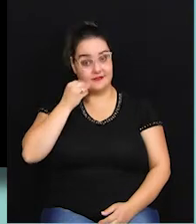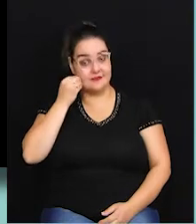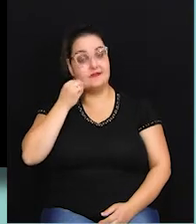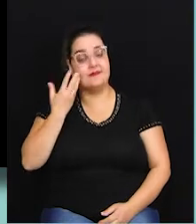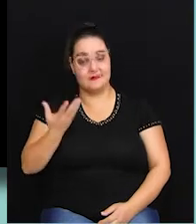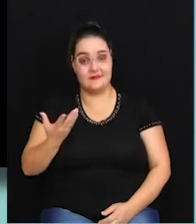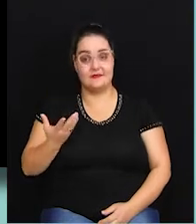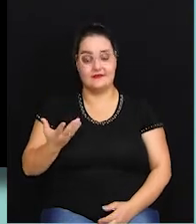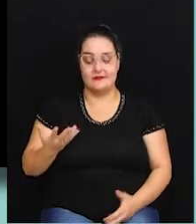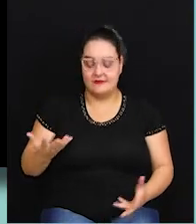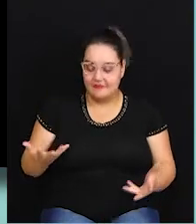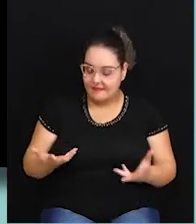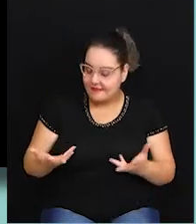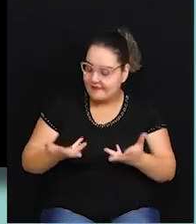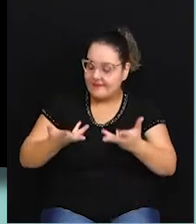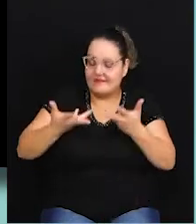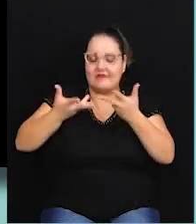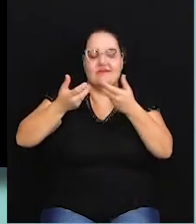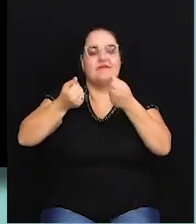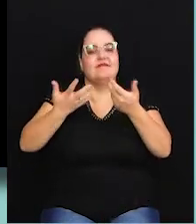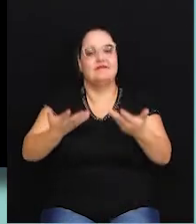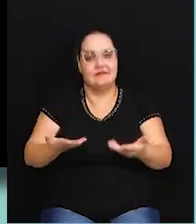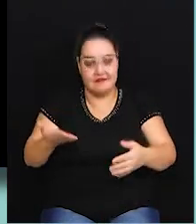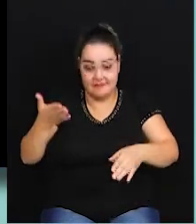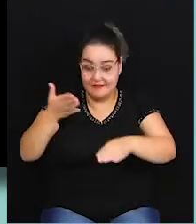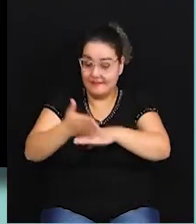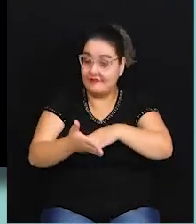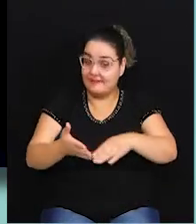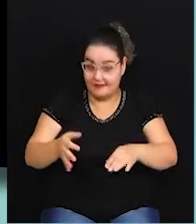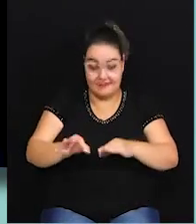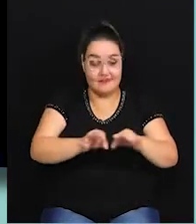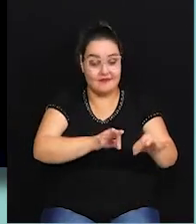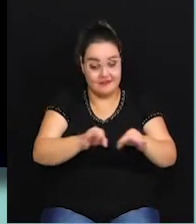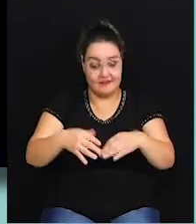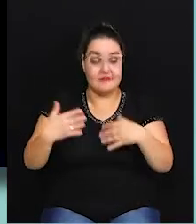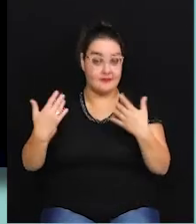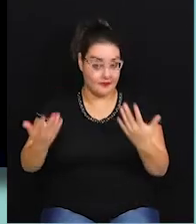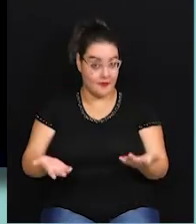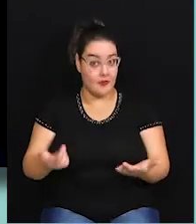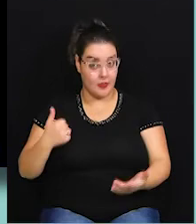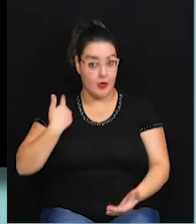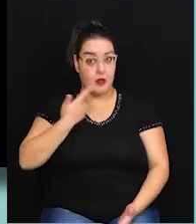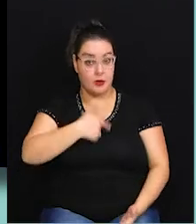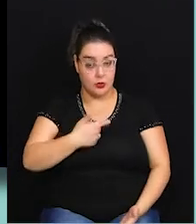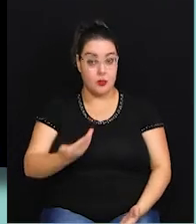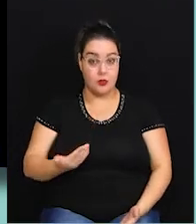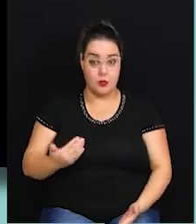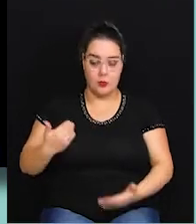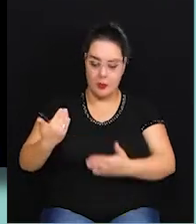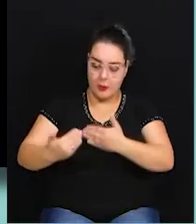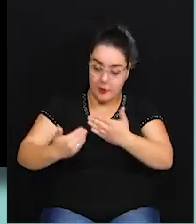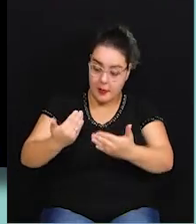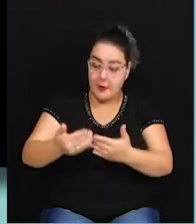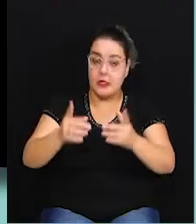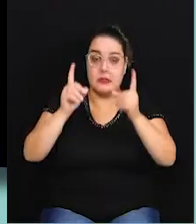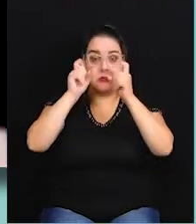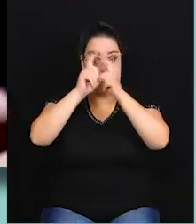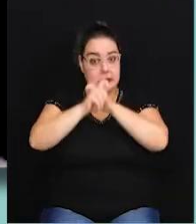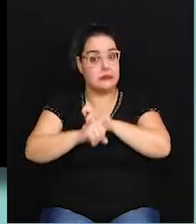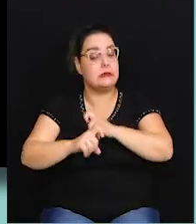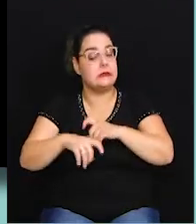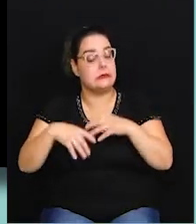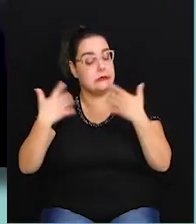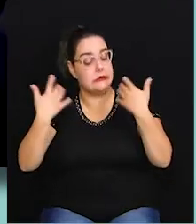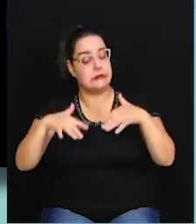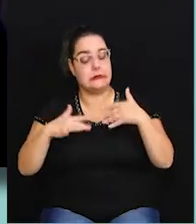uma experiência muito enriquecedora estar fazendo parte desse projeto. Então, nós passamos por muitas dificuldades,